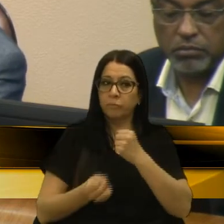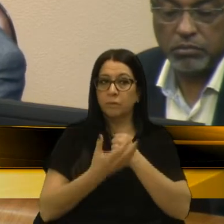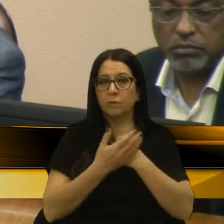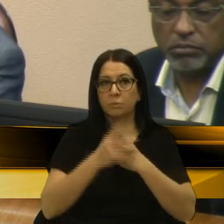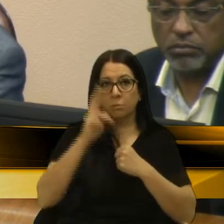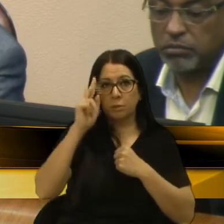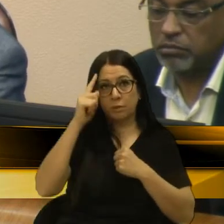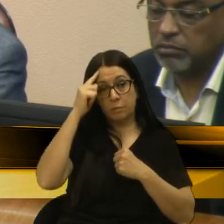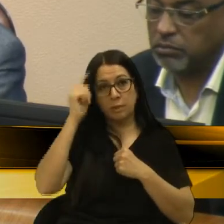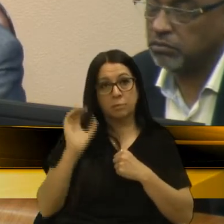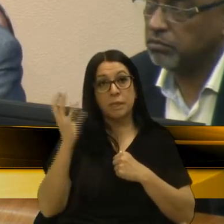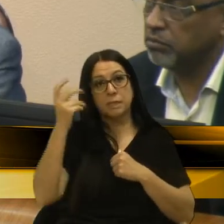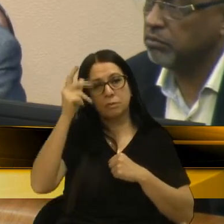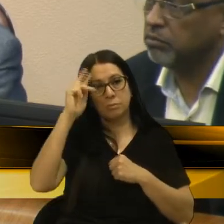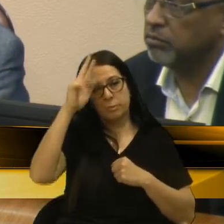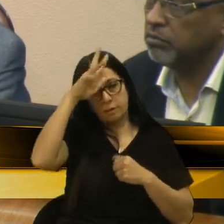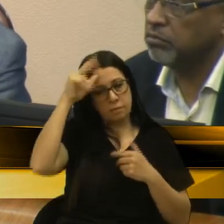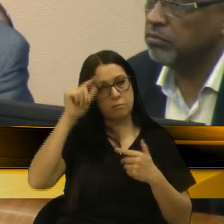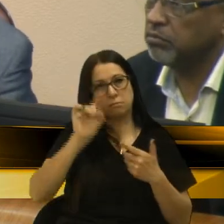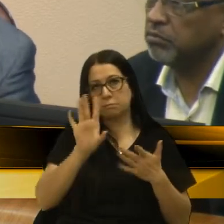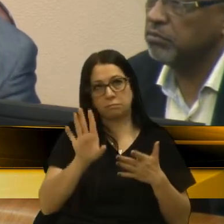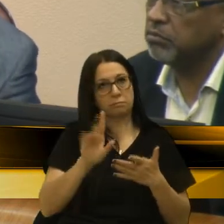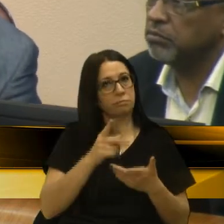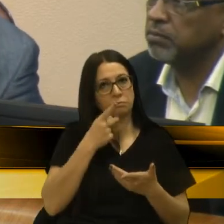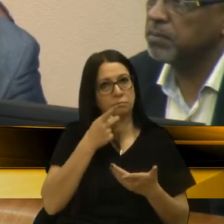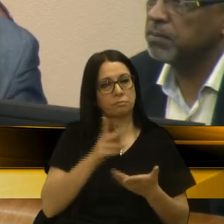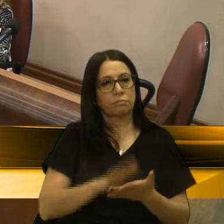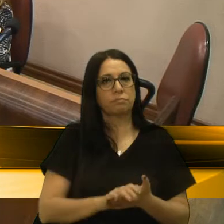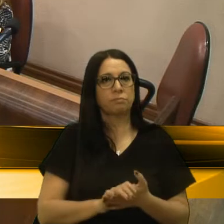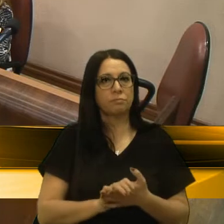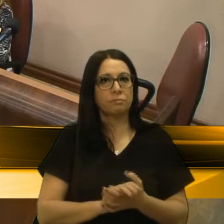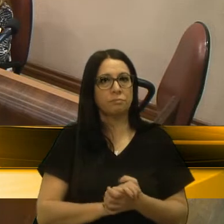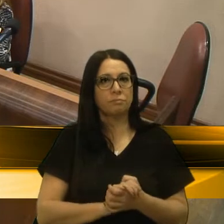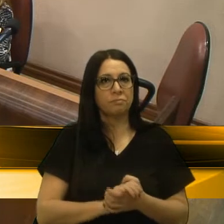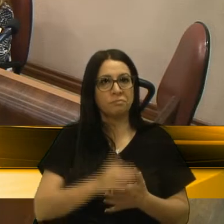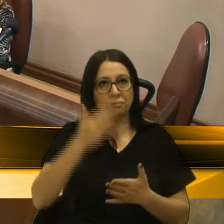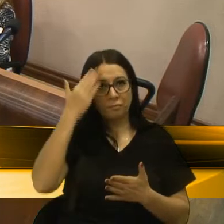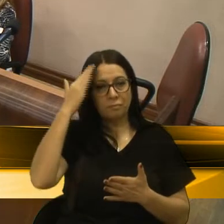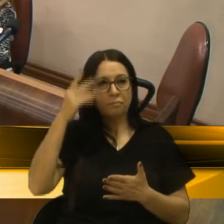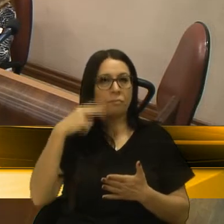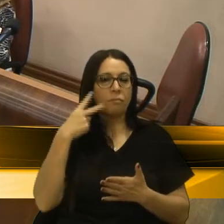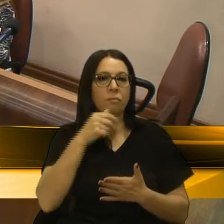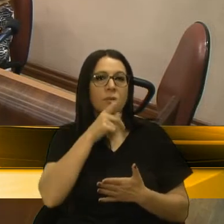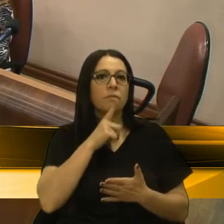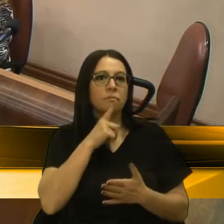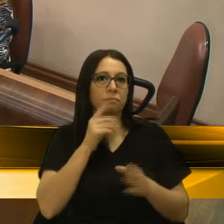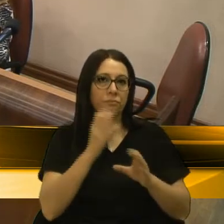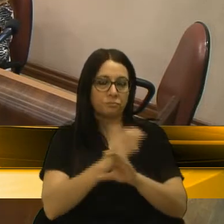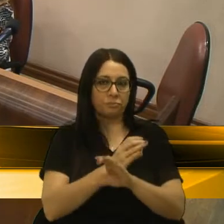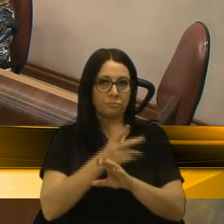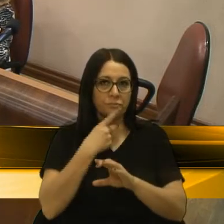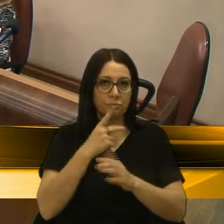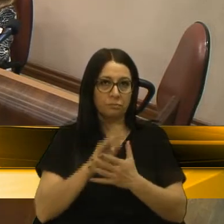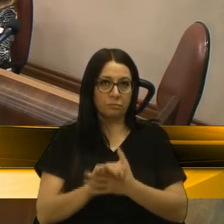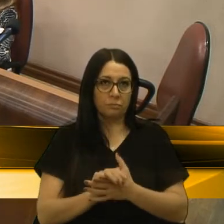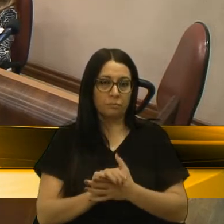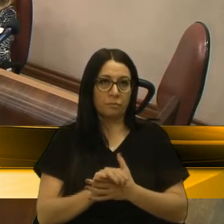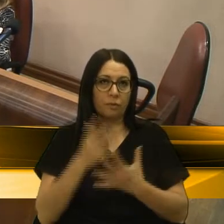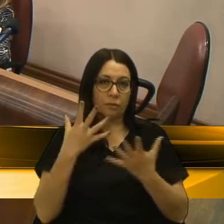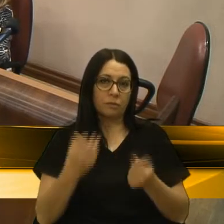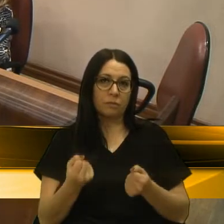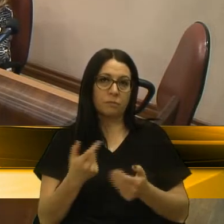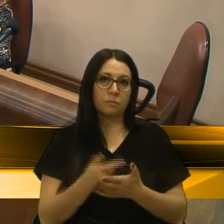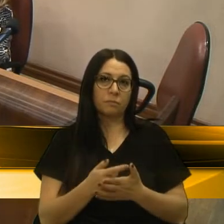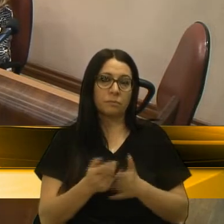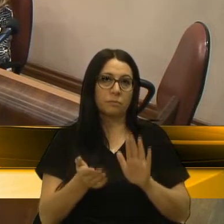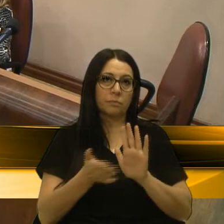prefeito. É isso. Só essa ressalva aí, vereador. Obrigado, vereador Meneguzzi. Concluo, então, dizendo que, acolhendo